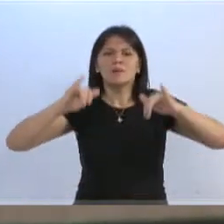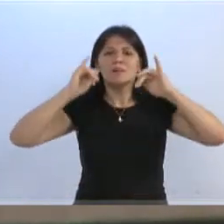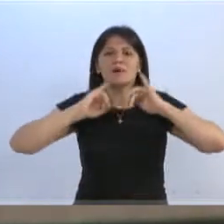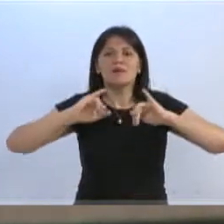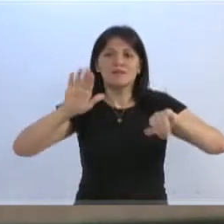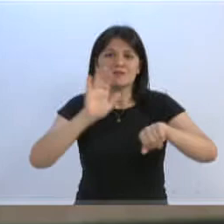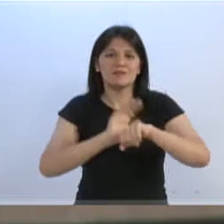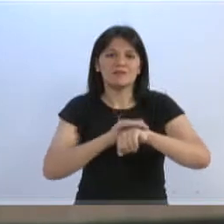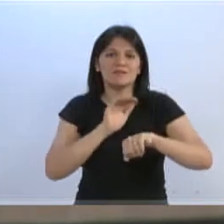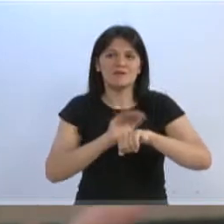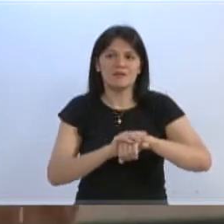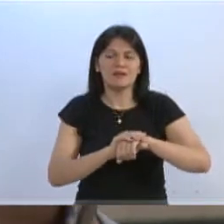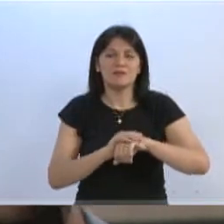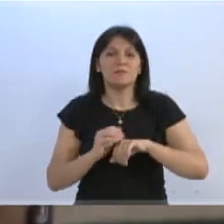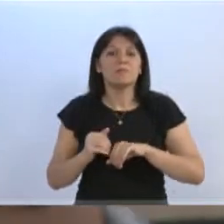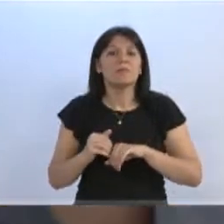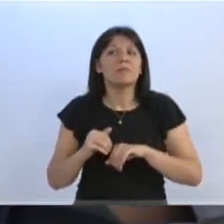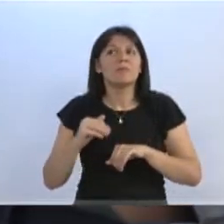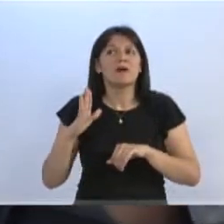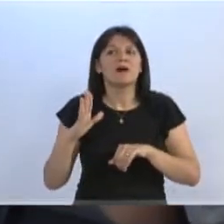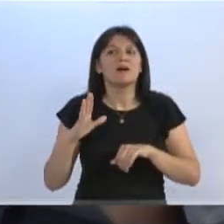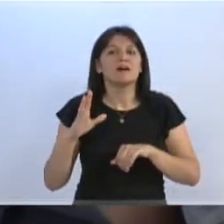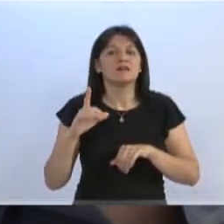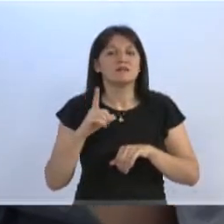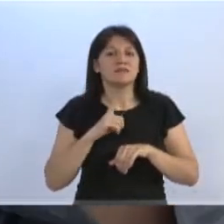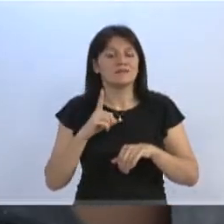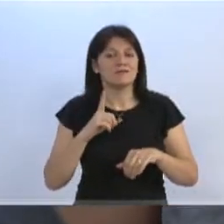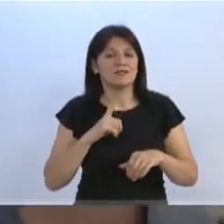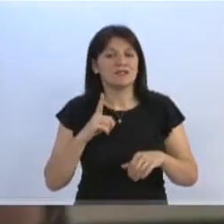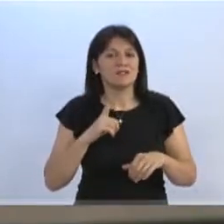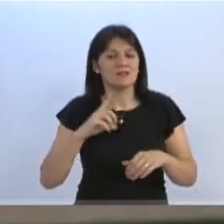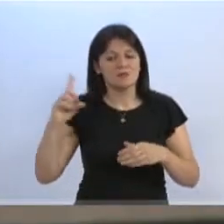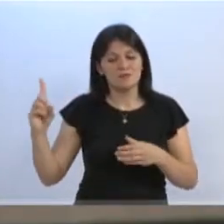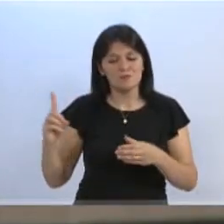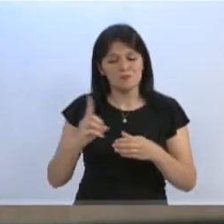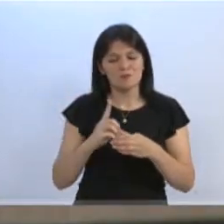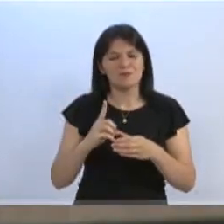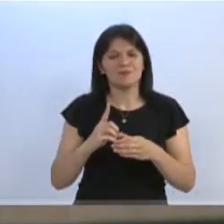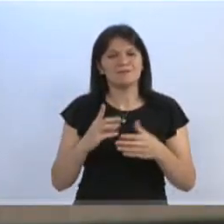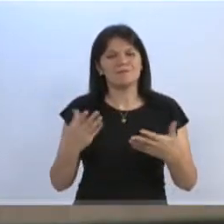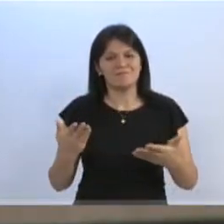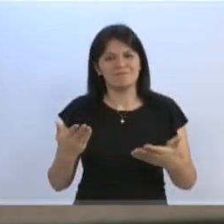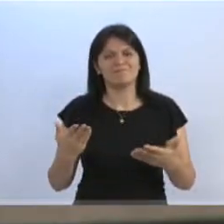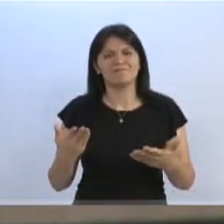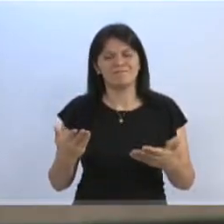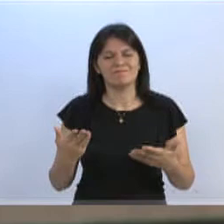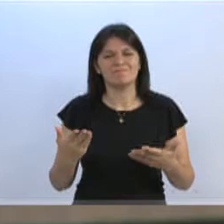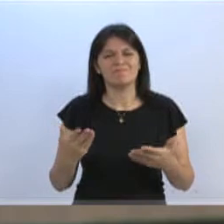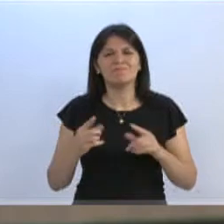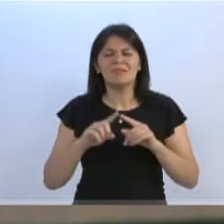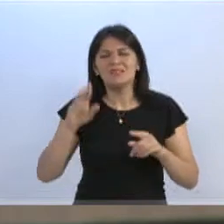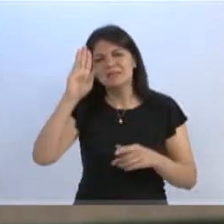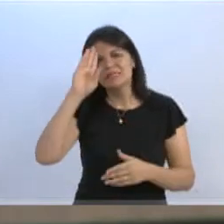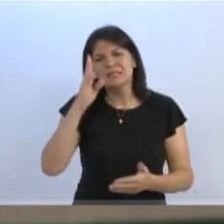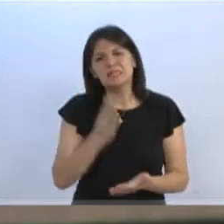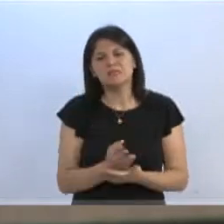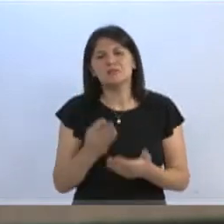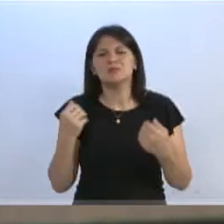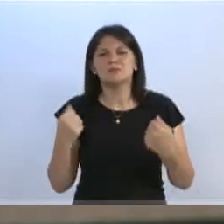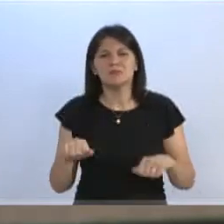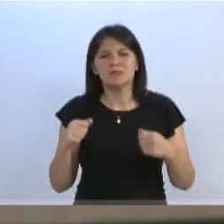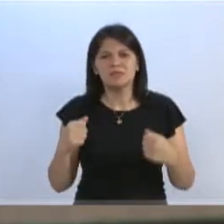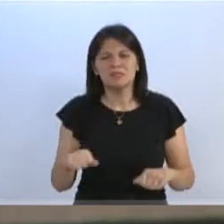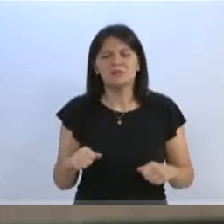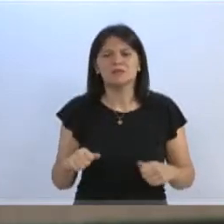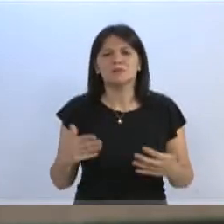fazemos, né, do negócio, mais nós temos os nossos clientes consumidores. Mas eu acredito que a gente precisa, de uma